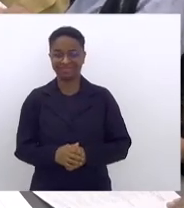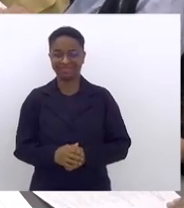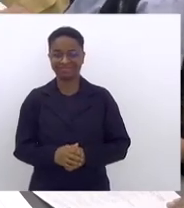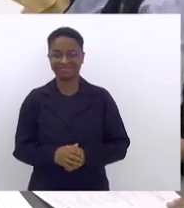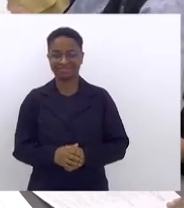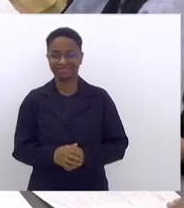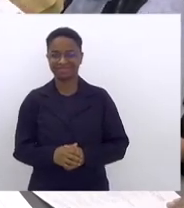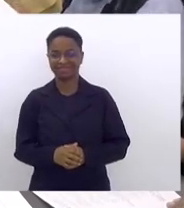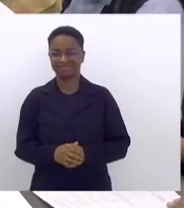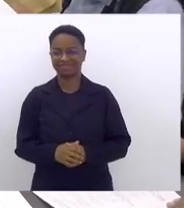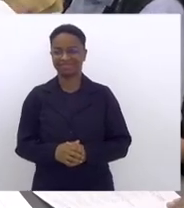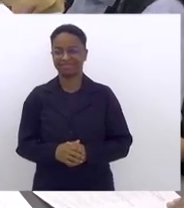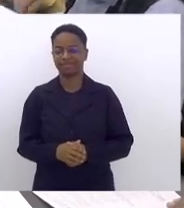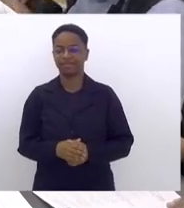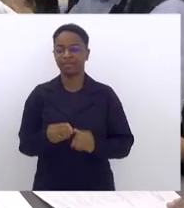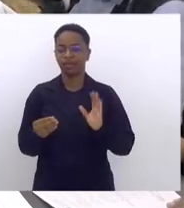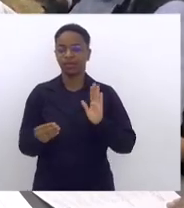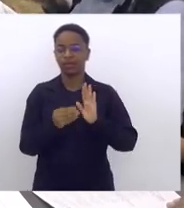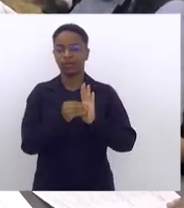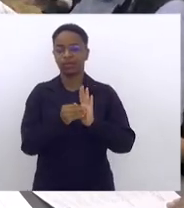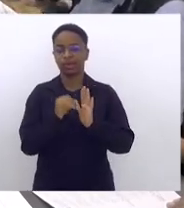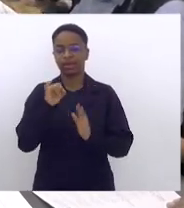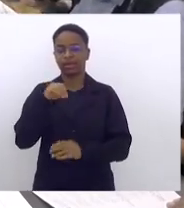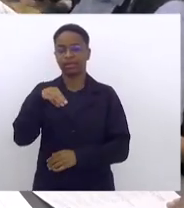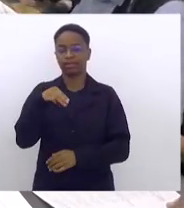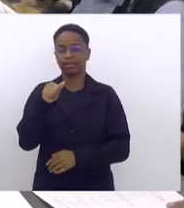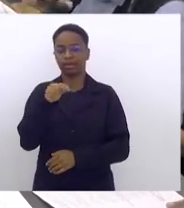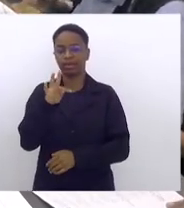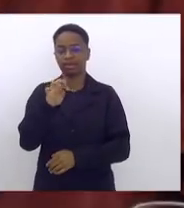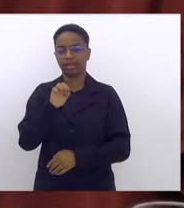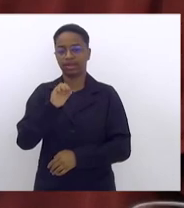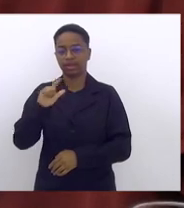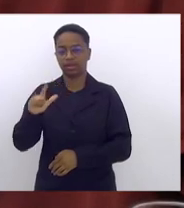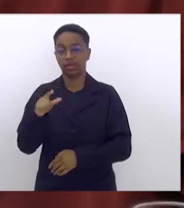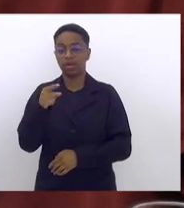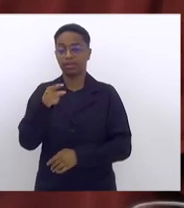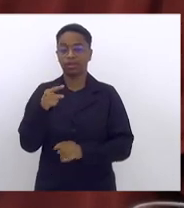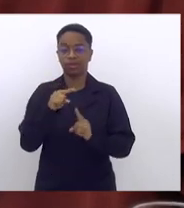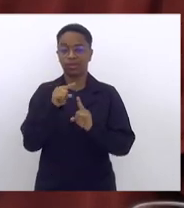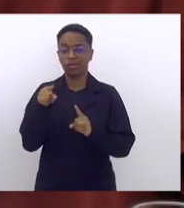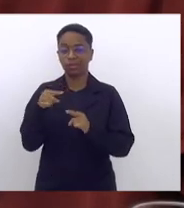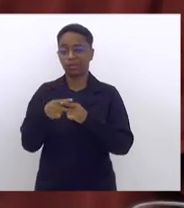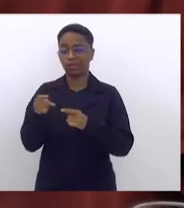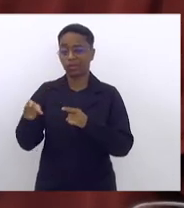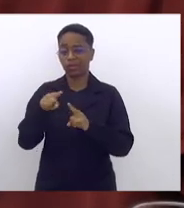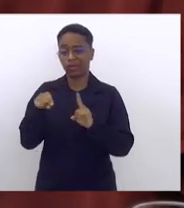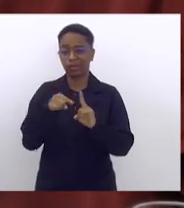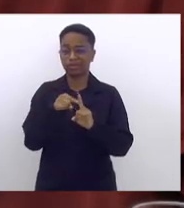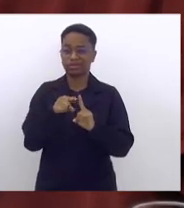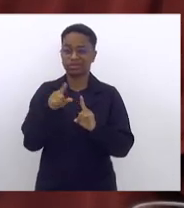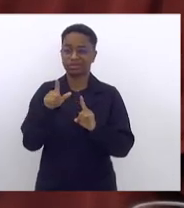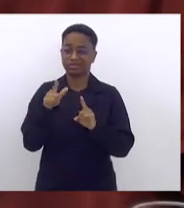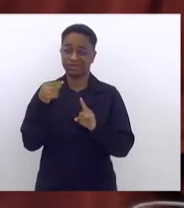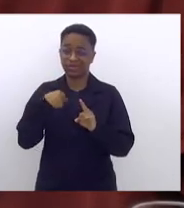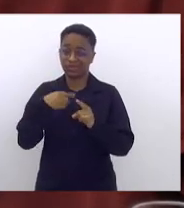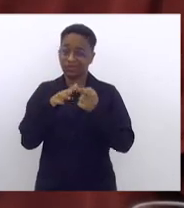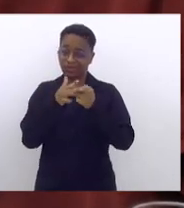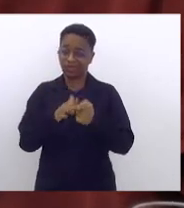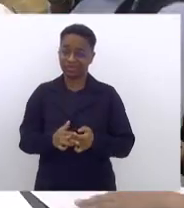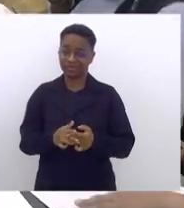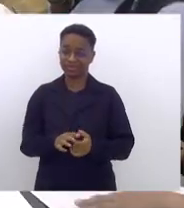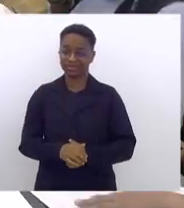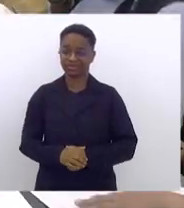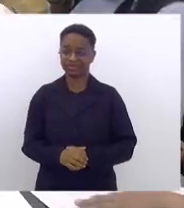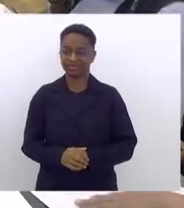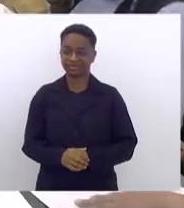para colocar que é imaterial, não material. É porque a intenção da autora é imaterial. Eu fiz a emenda para poder deputada corrigir. Deputada Verônica já deu a celeridade